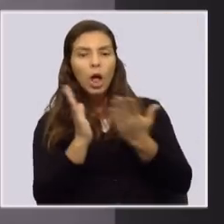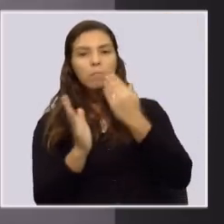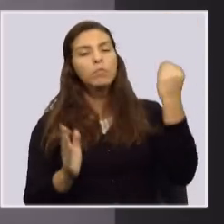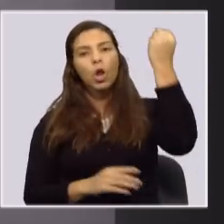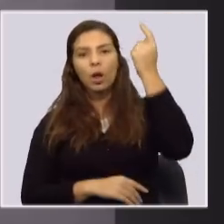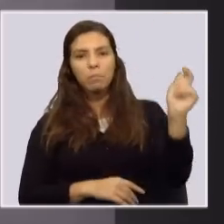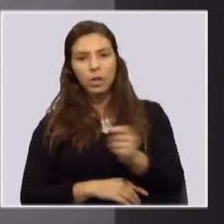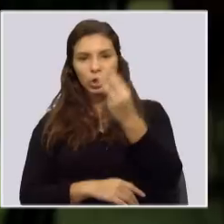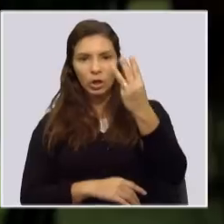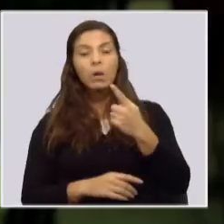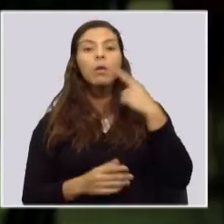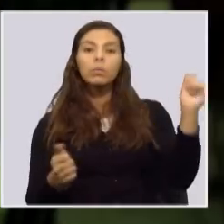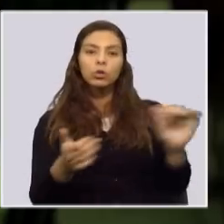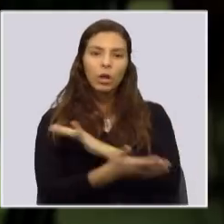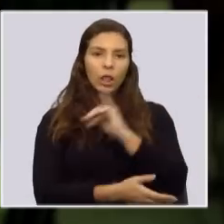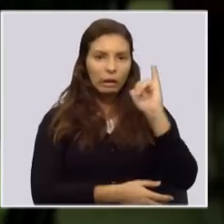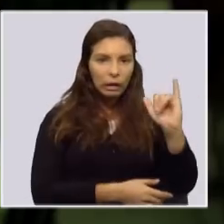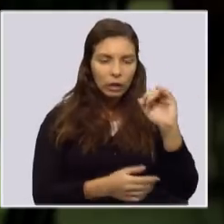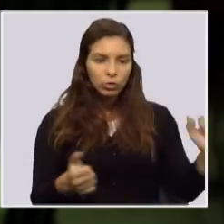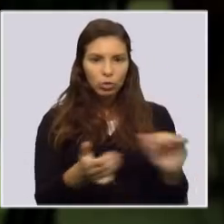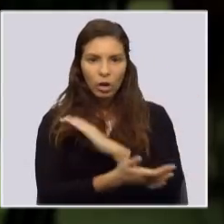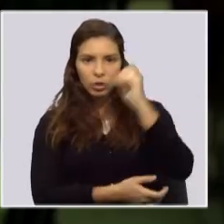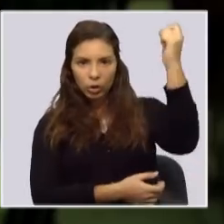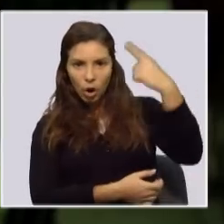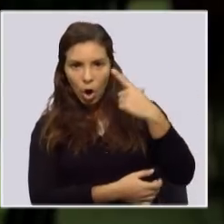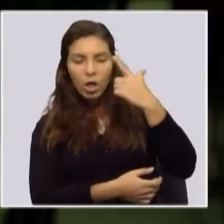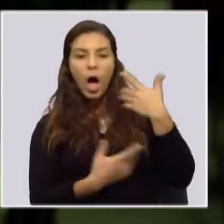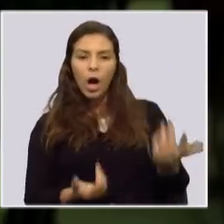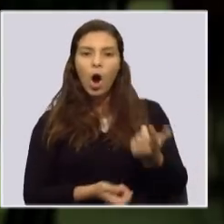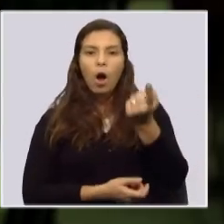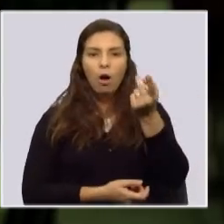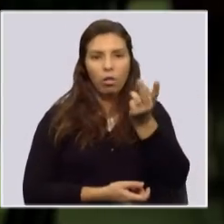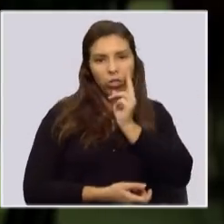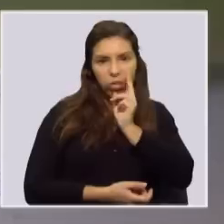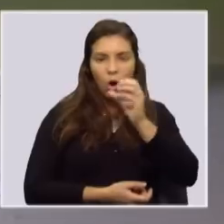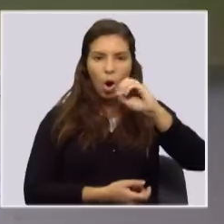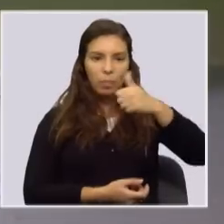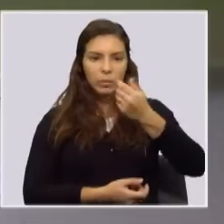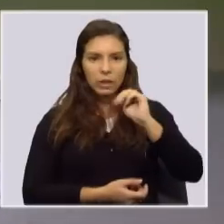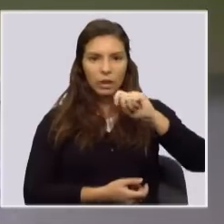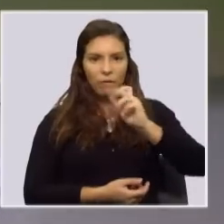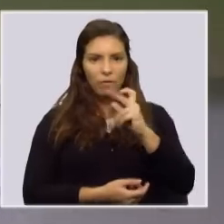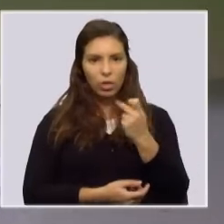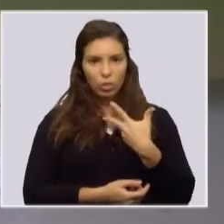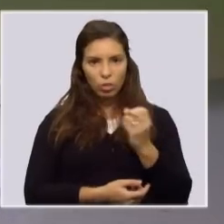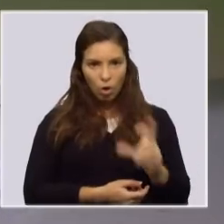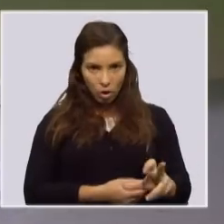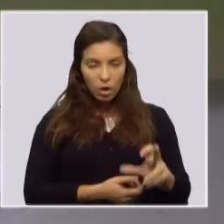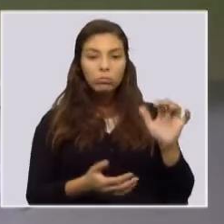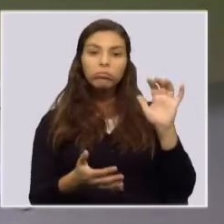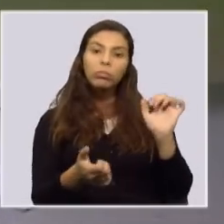foi a melhor escola que eu tive. Passaste pelo Sol, pelo I, até chegares ao Observador. Como é que foram esses anos de